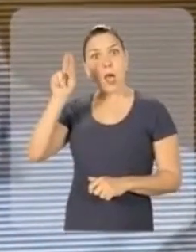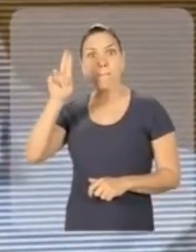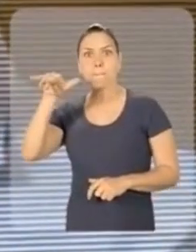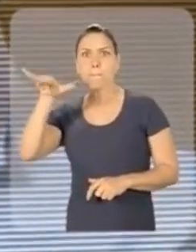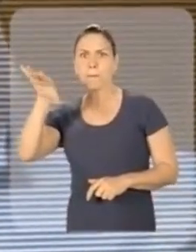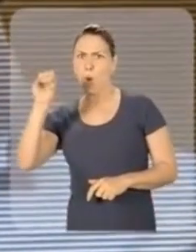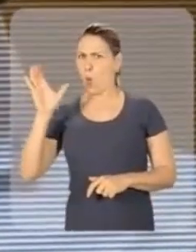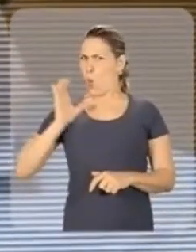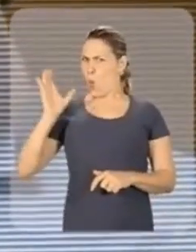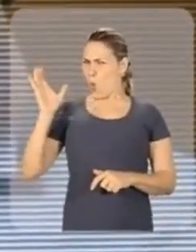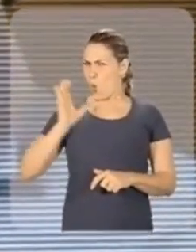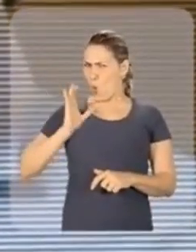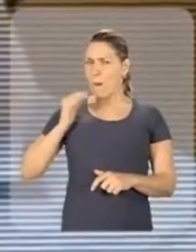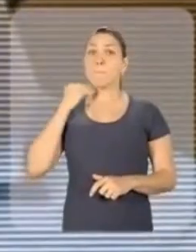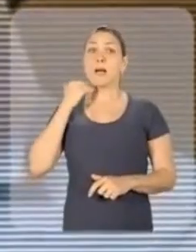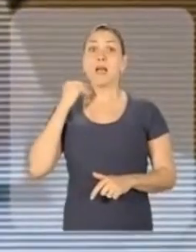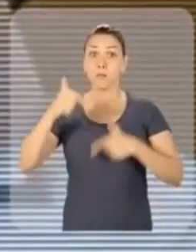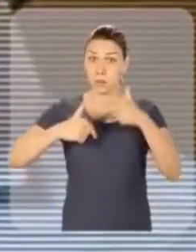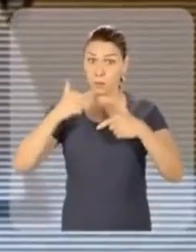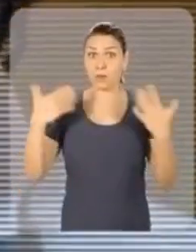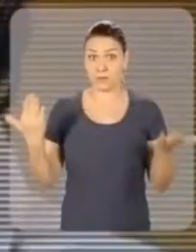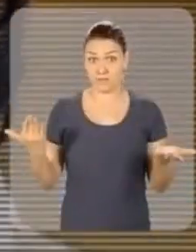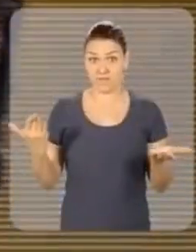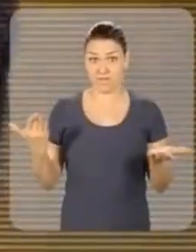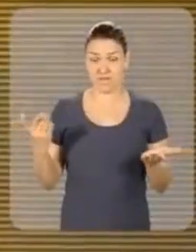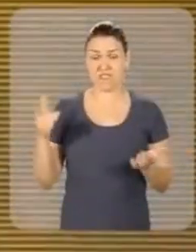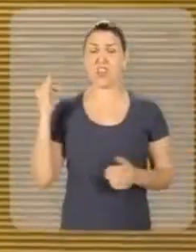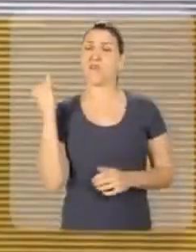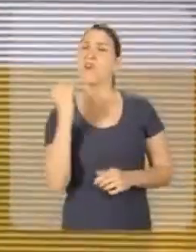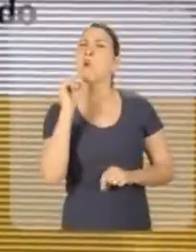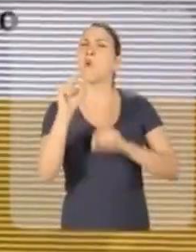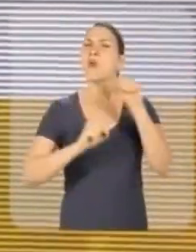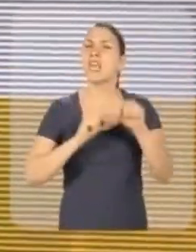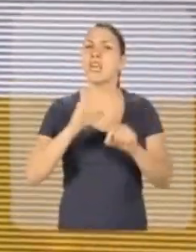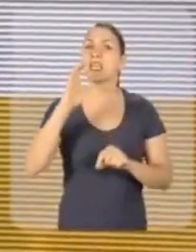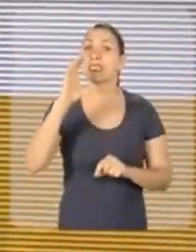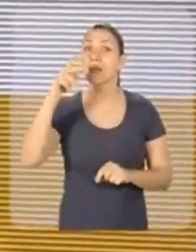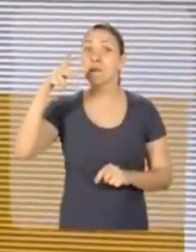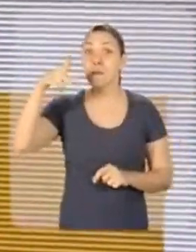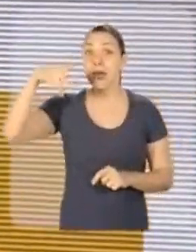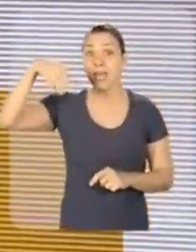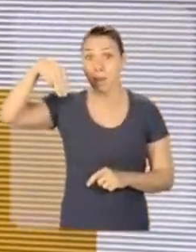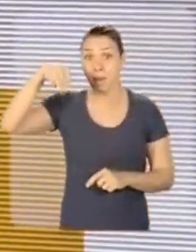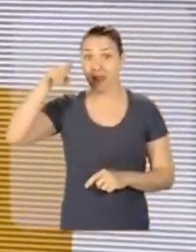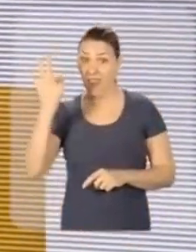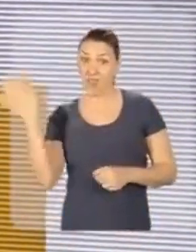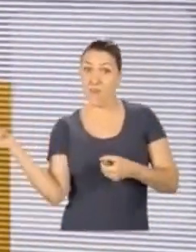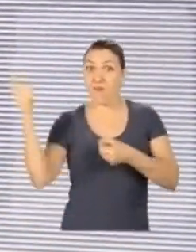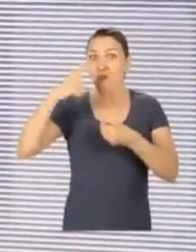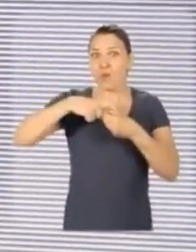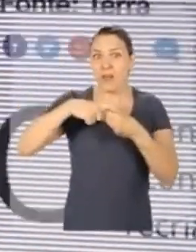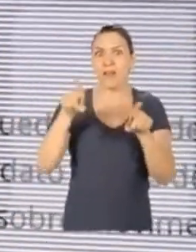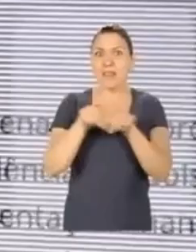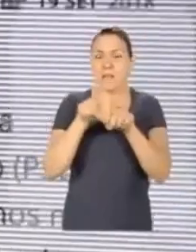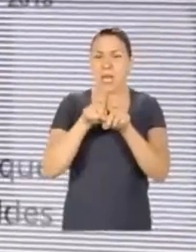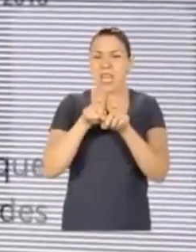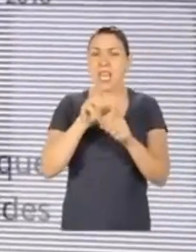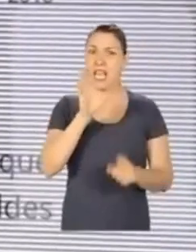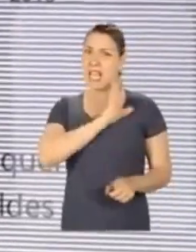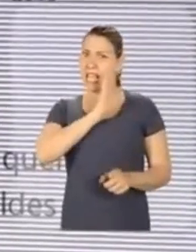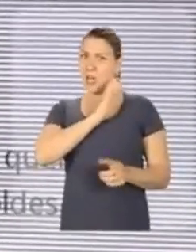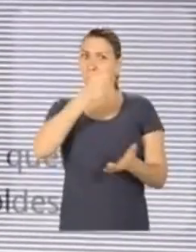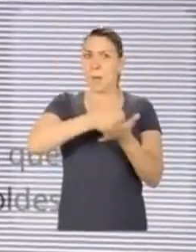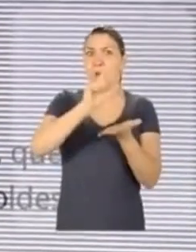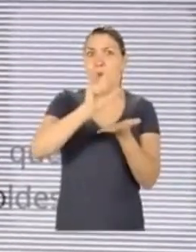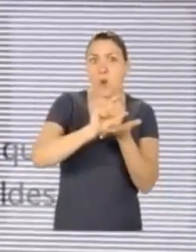milionário, Paulo Guedes. O banqueiro disse que quer a volta da CPMF e ainda quer menos imposto para os